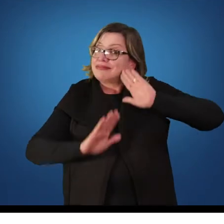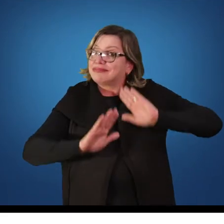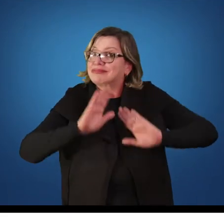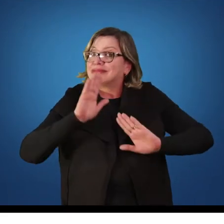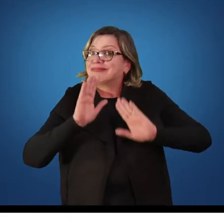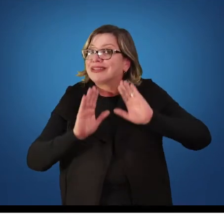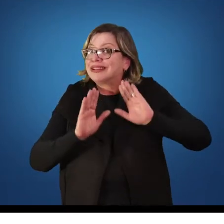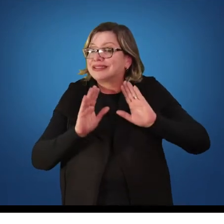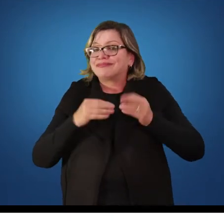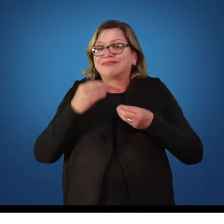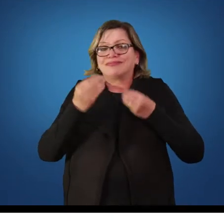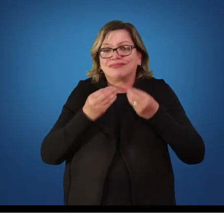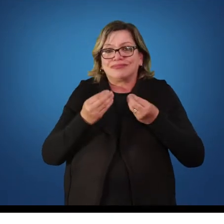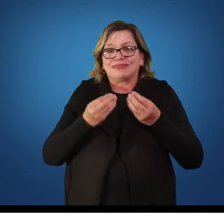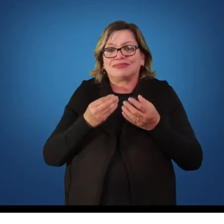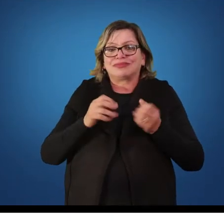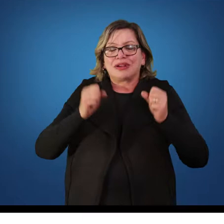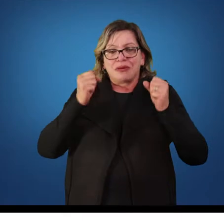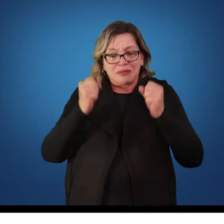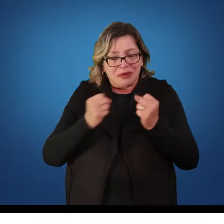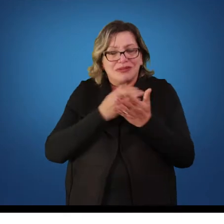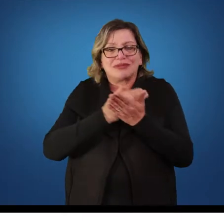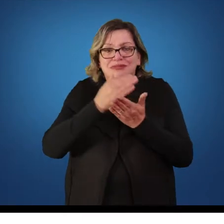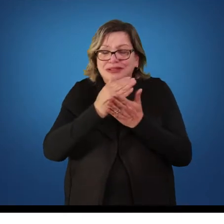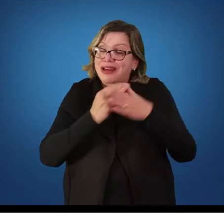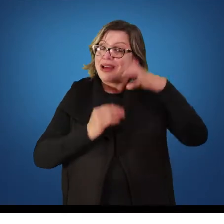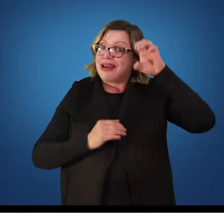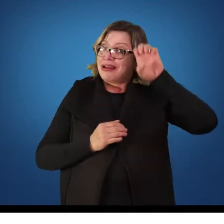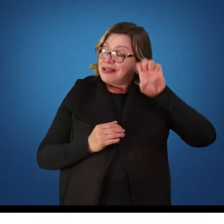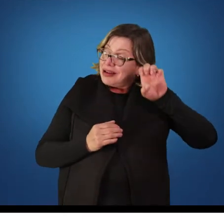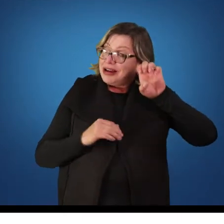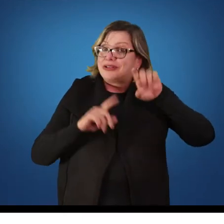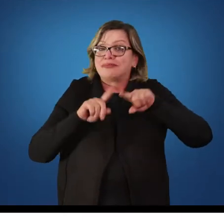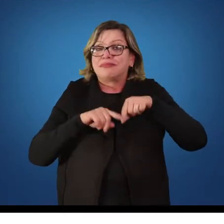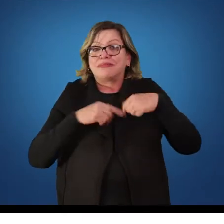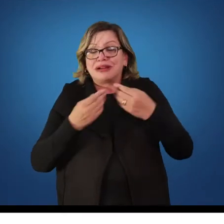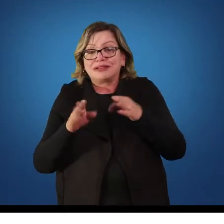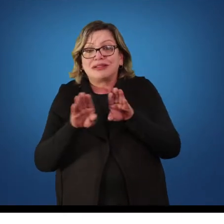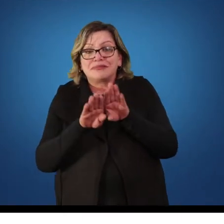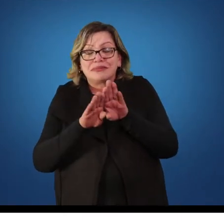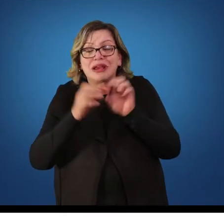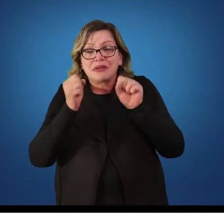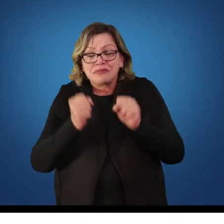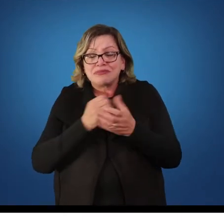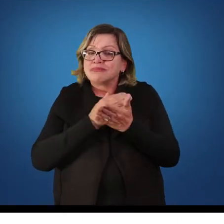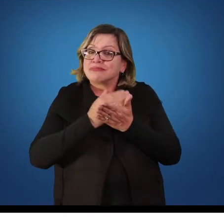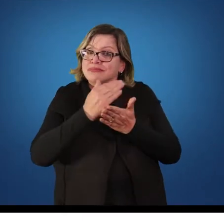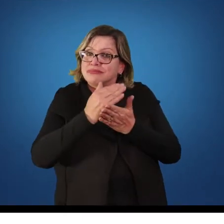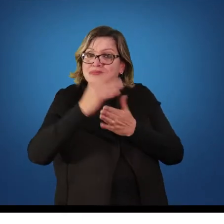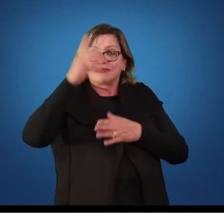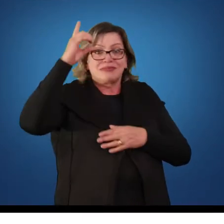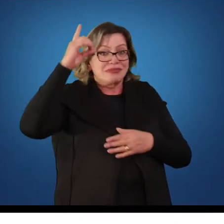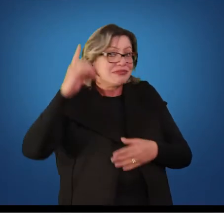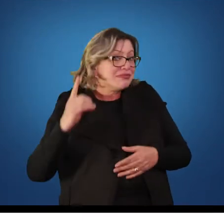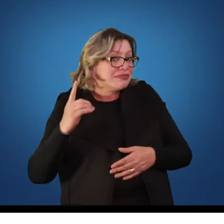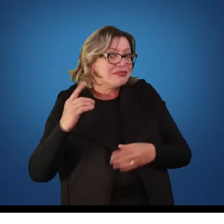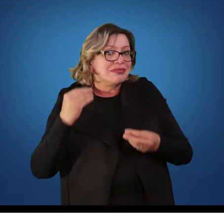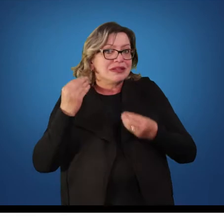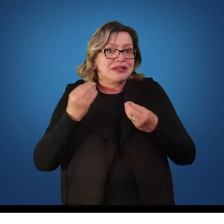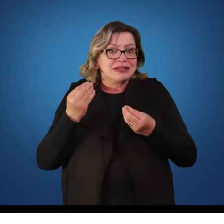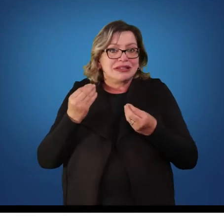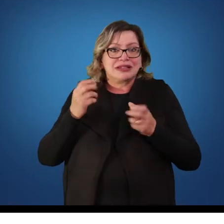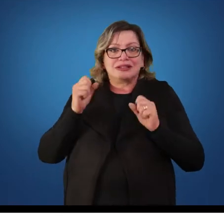maior segurança não é isso é então de repente você pode estar em condições de jogo que o seu pé